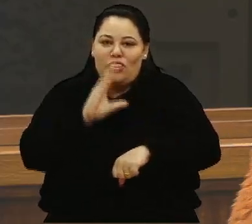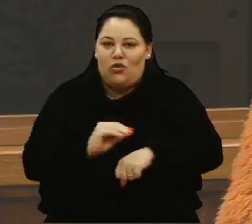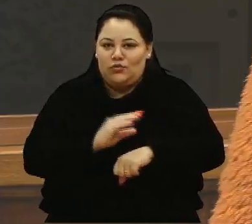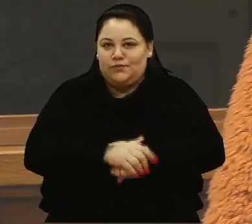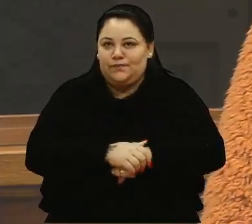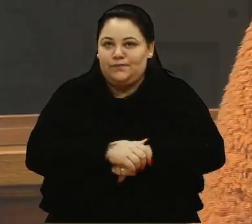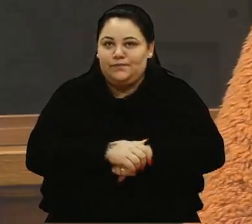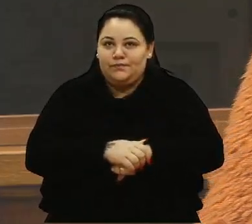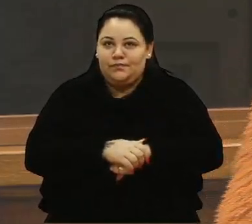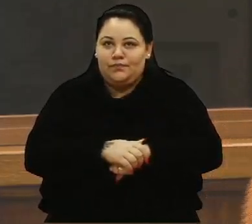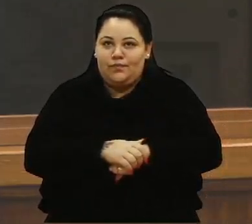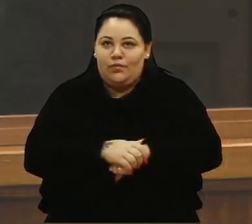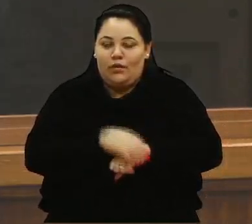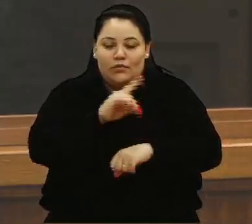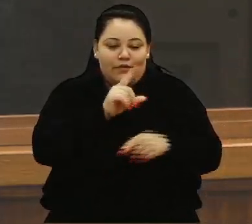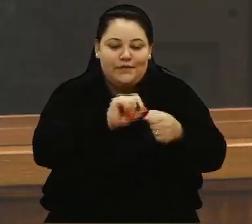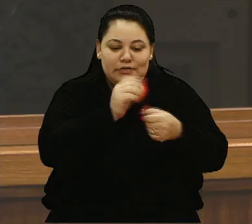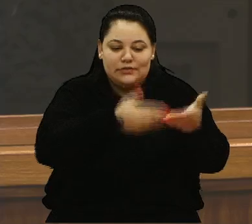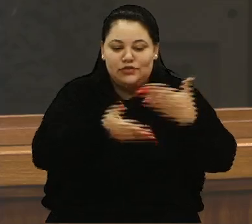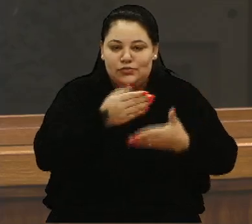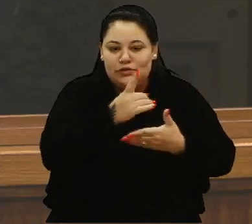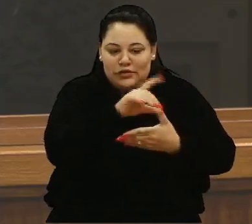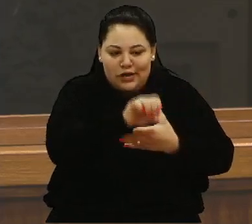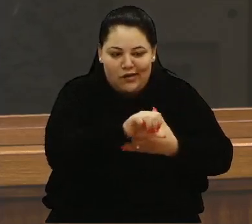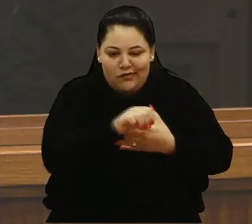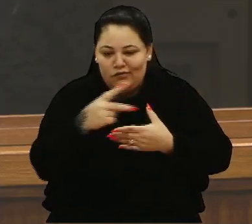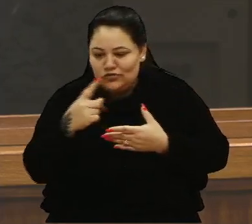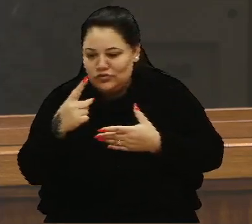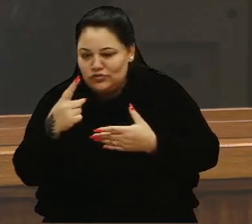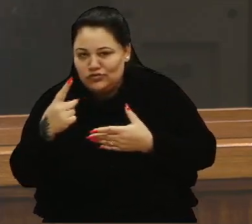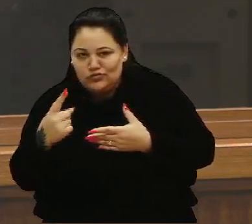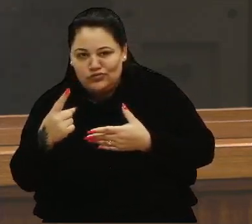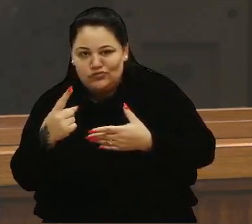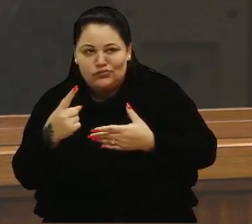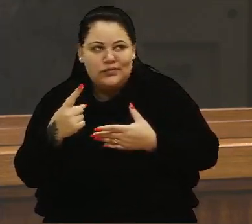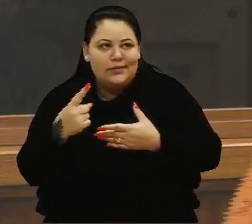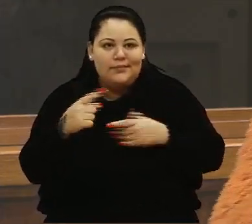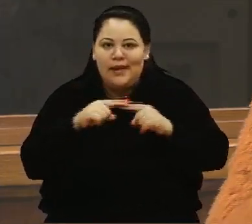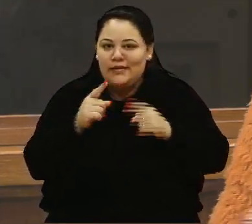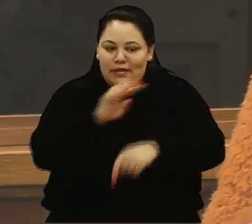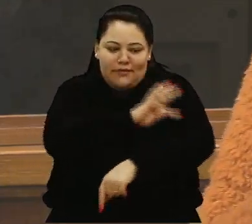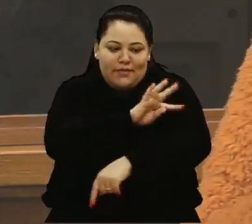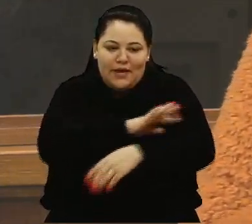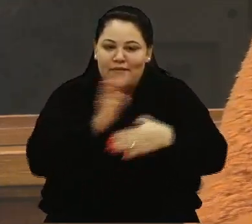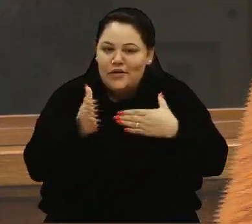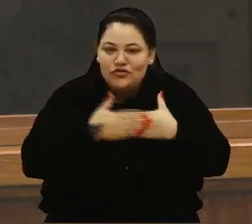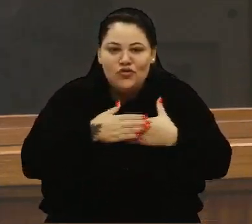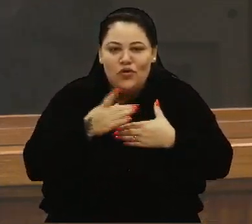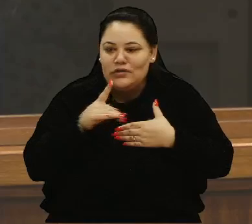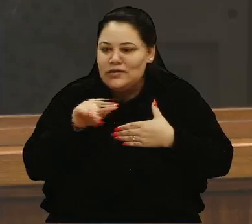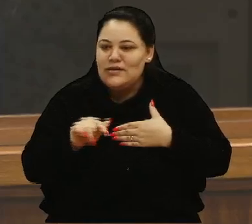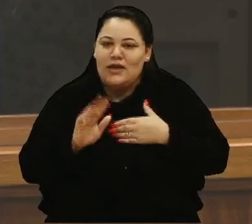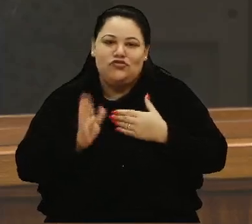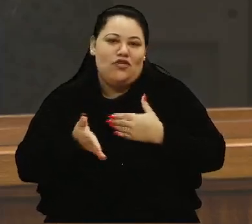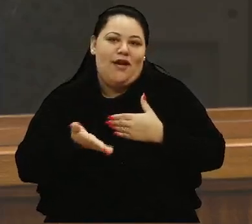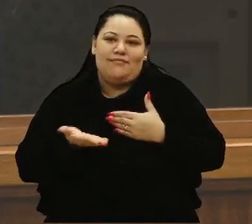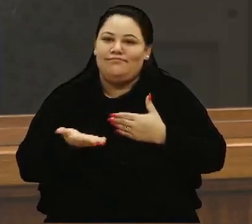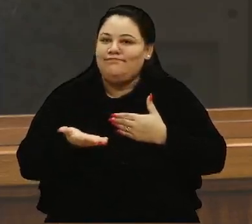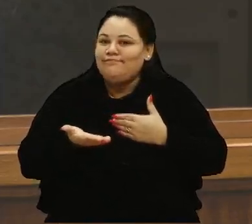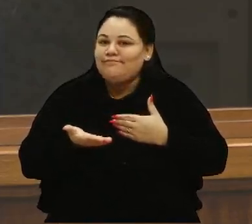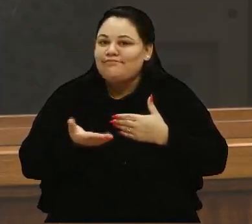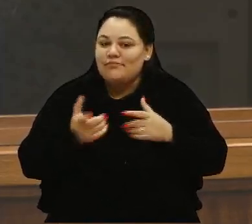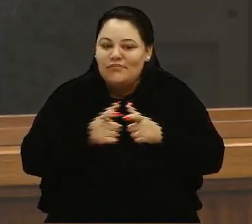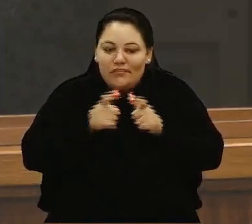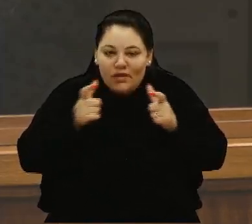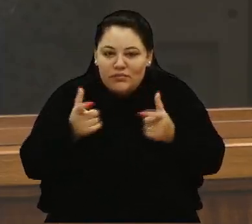para um atendimento às 20, mas a farmácia fechou às 17. Aumentar leitos, aumentar